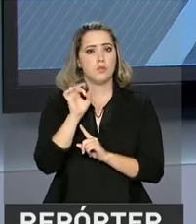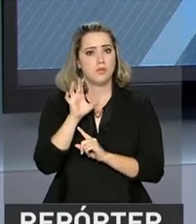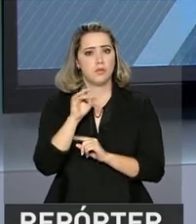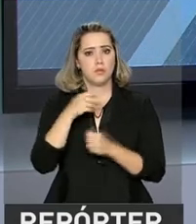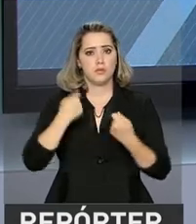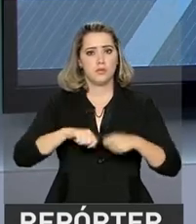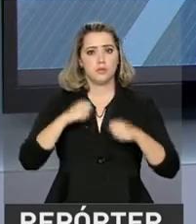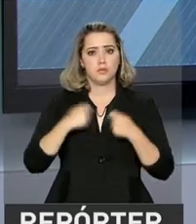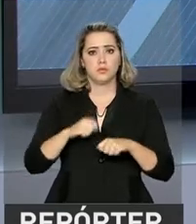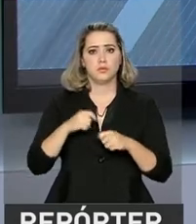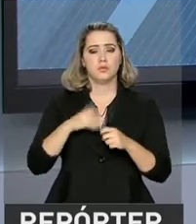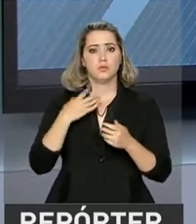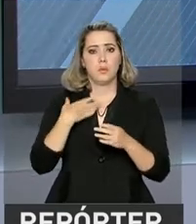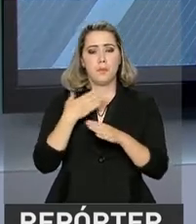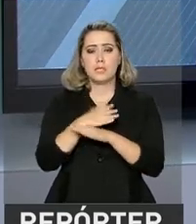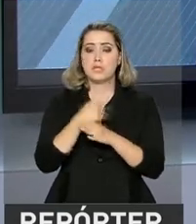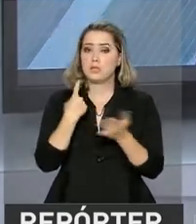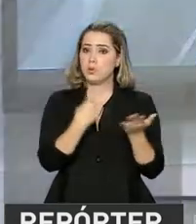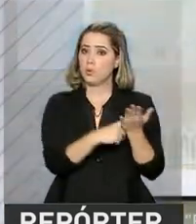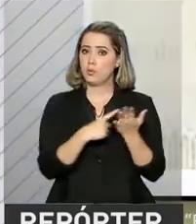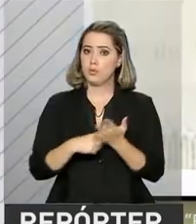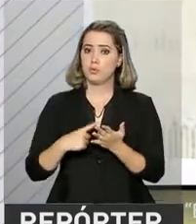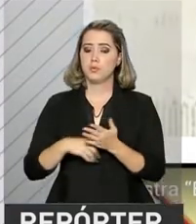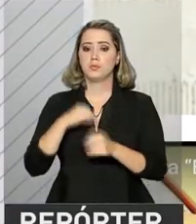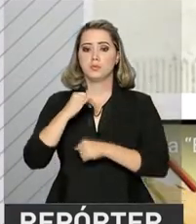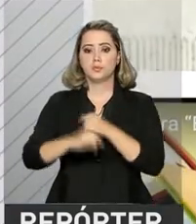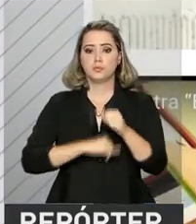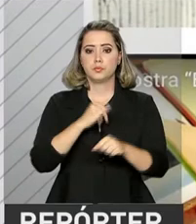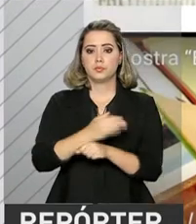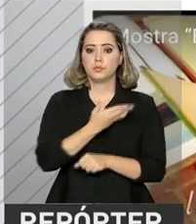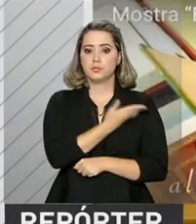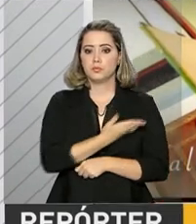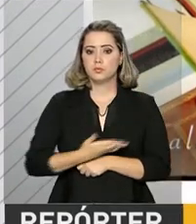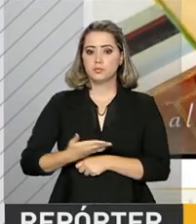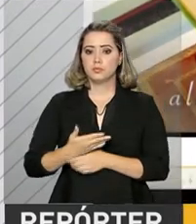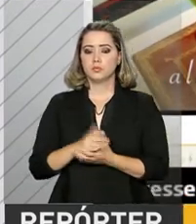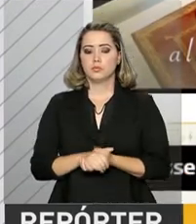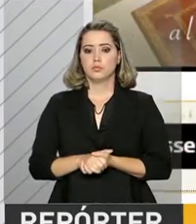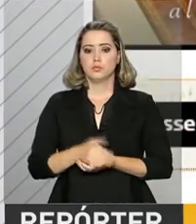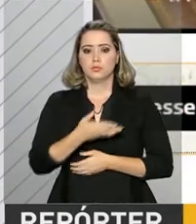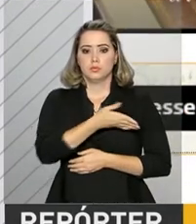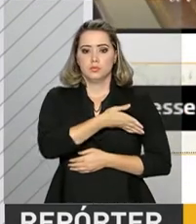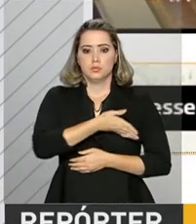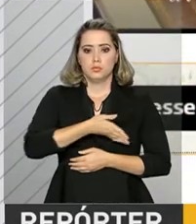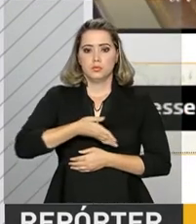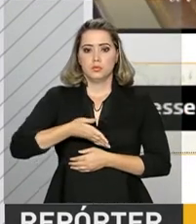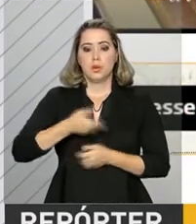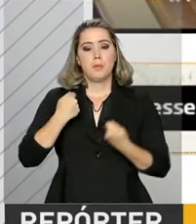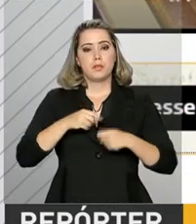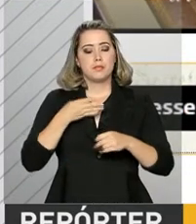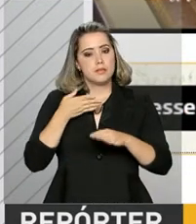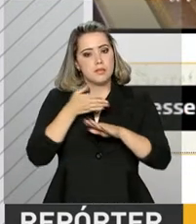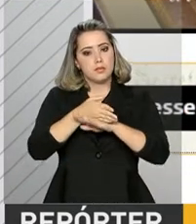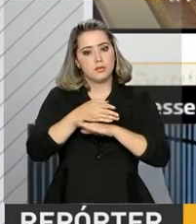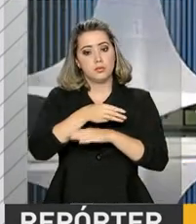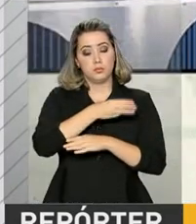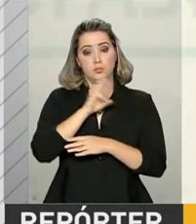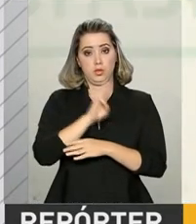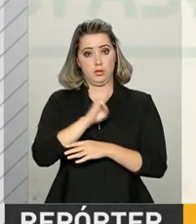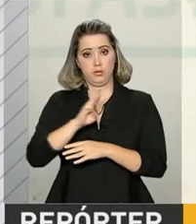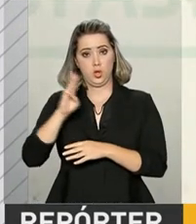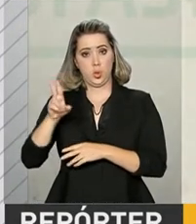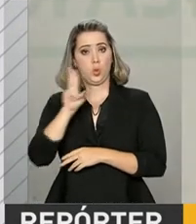precisa fazer o agendamento pela internet no site do palácio do planalto é necessário informar dados como